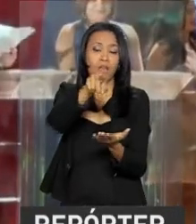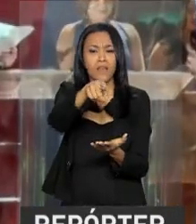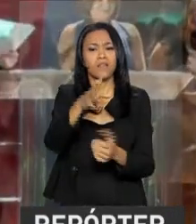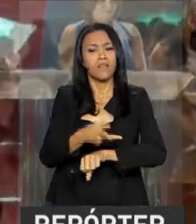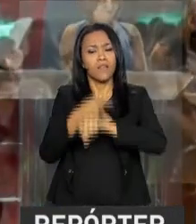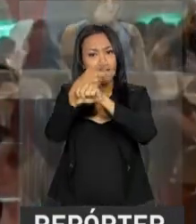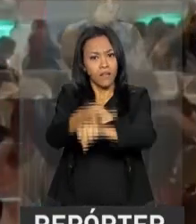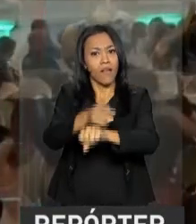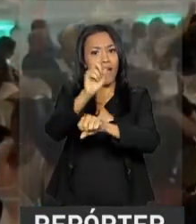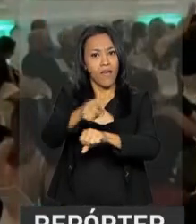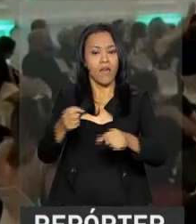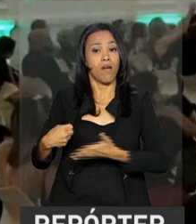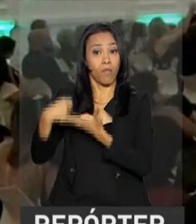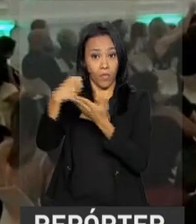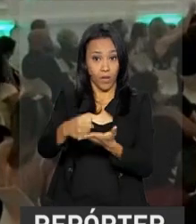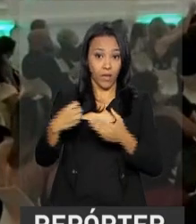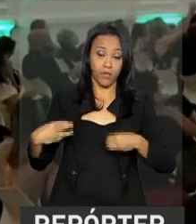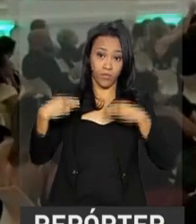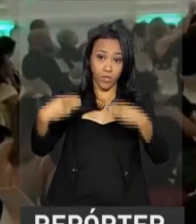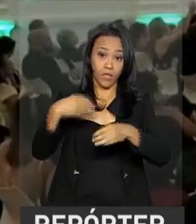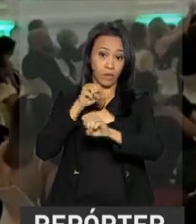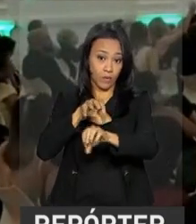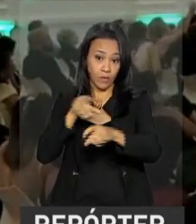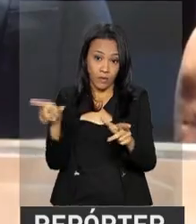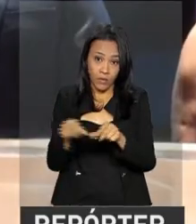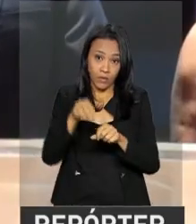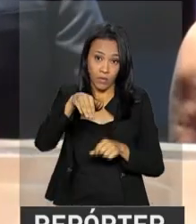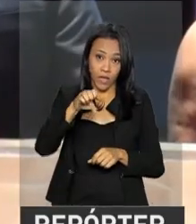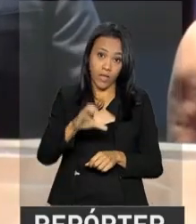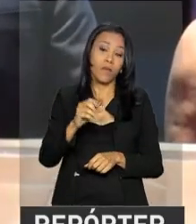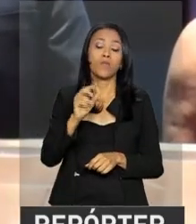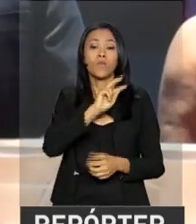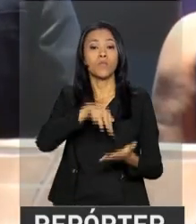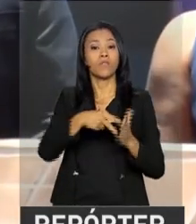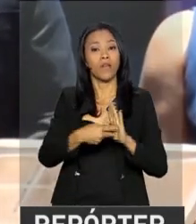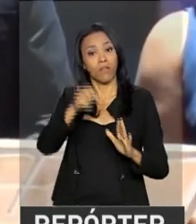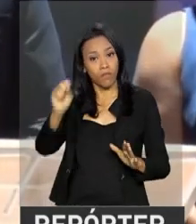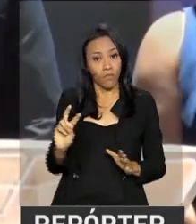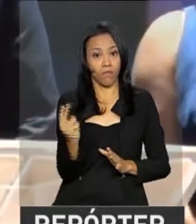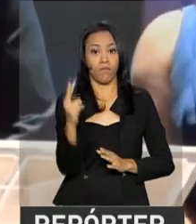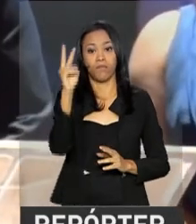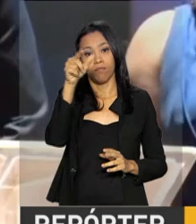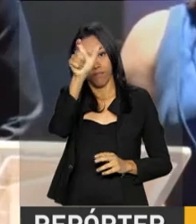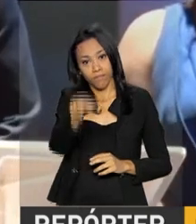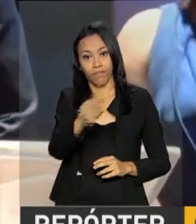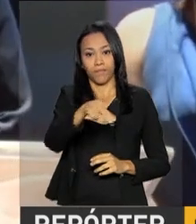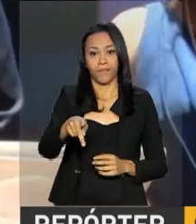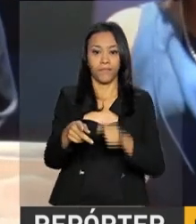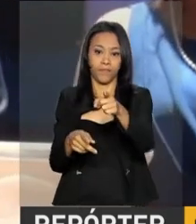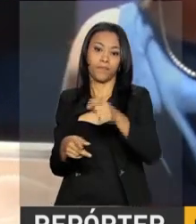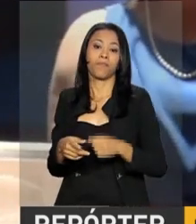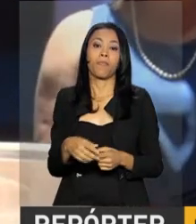do ministério da educação para valorizar o professor nós lançamos recentemente uma política